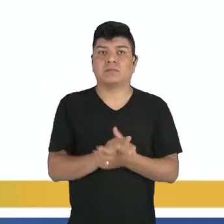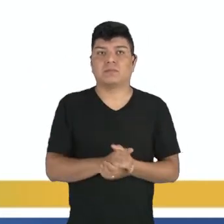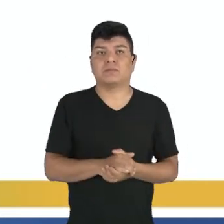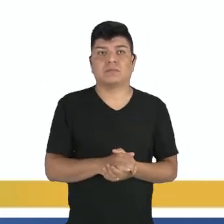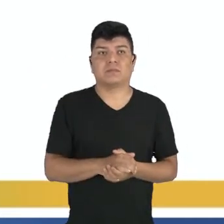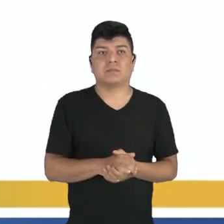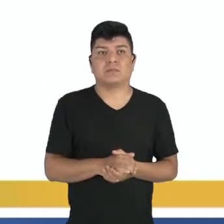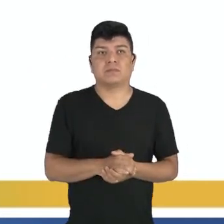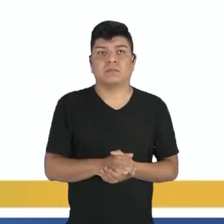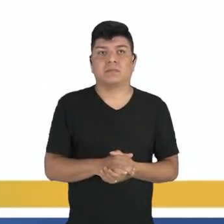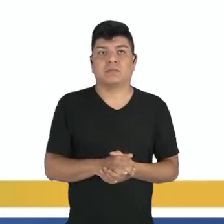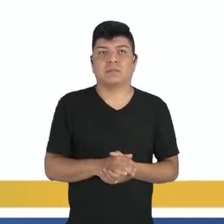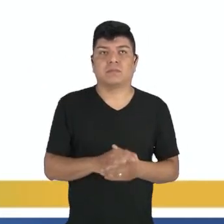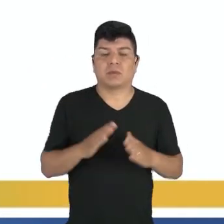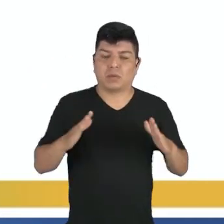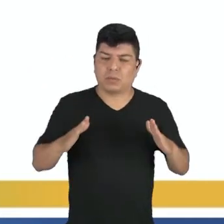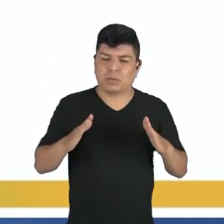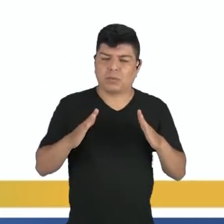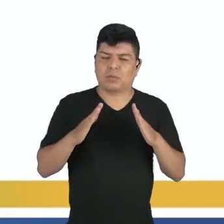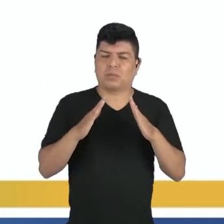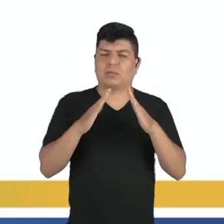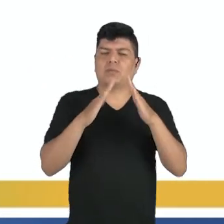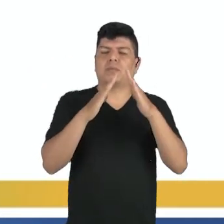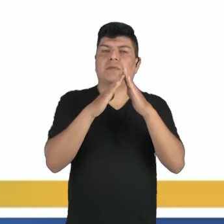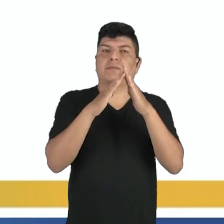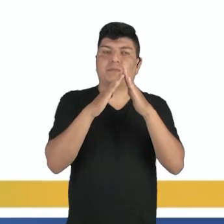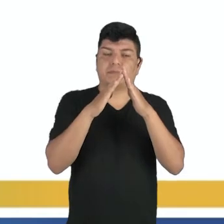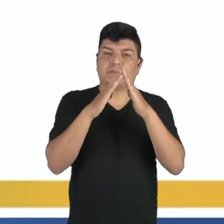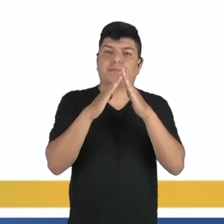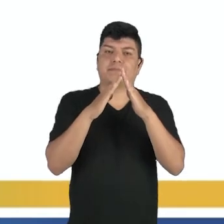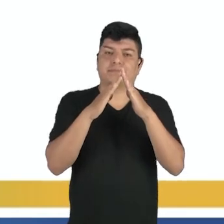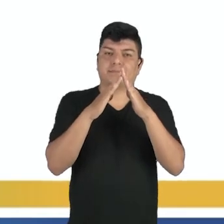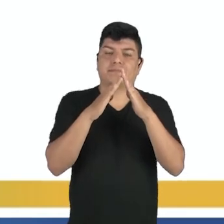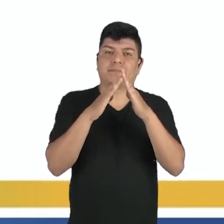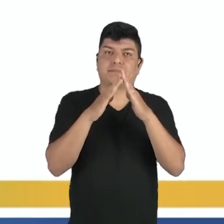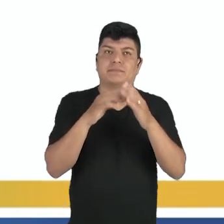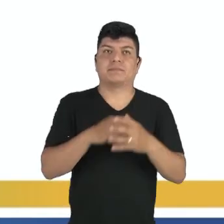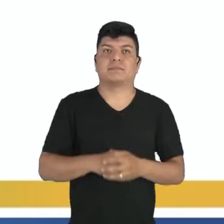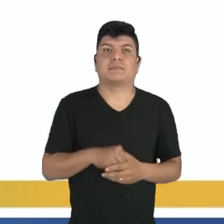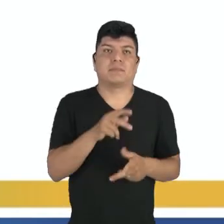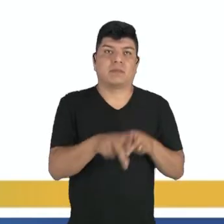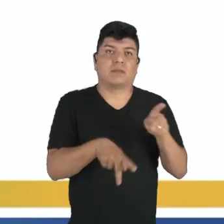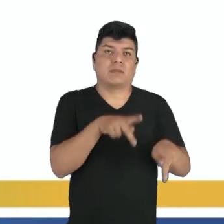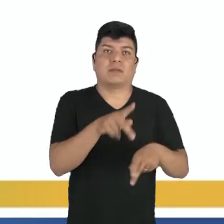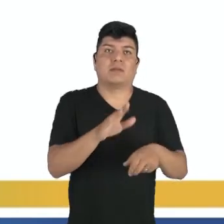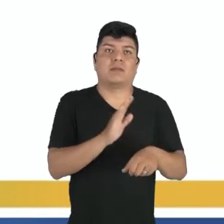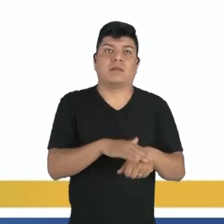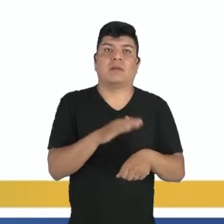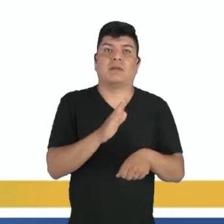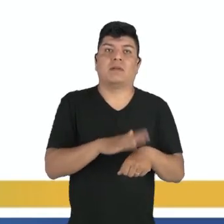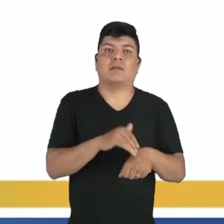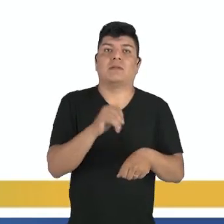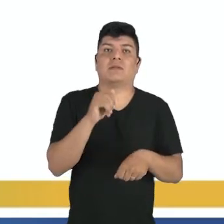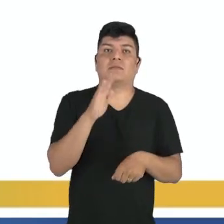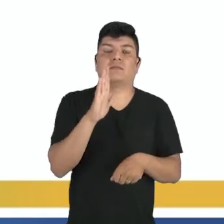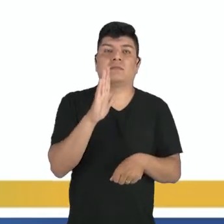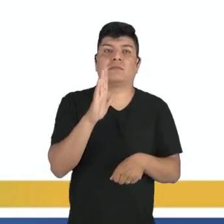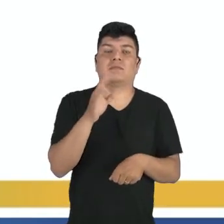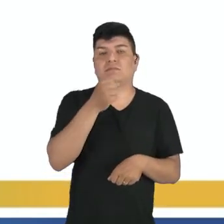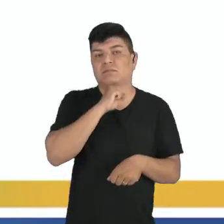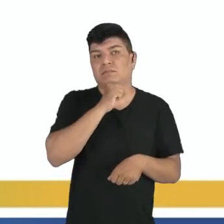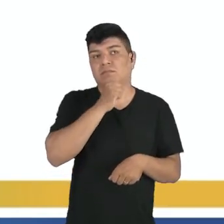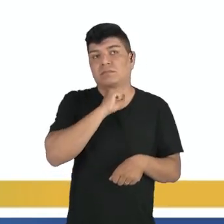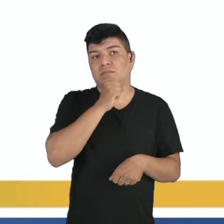espécie de pirâmide afunila lada em direção da população mais